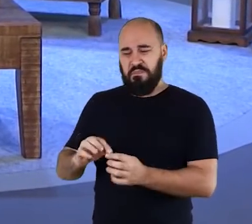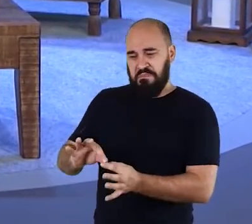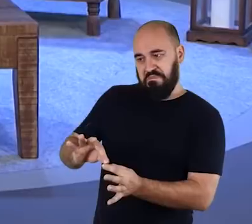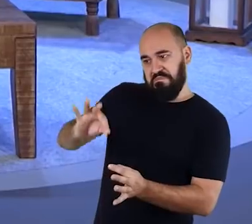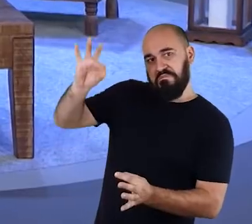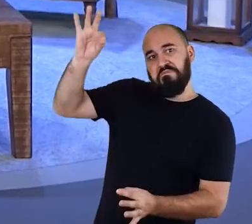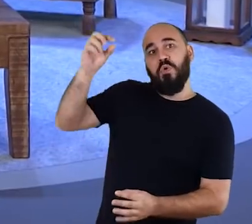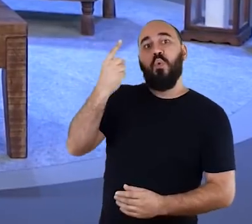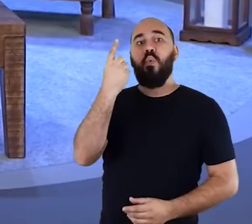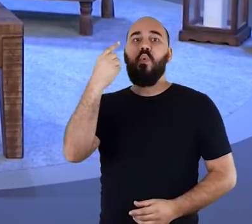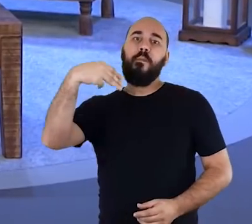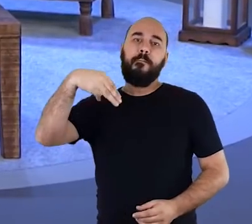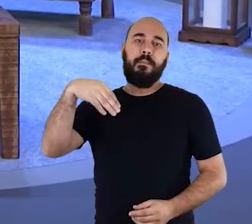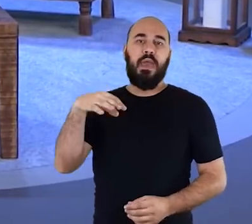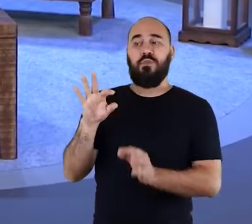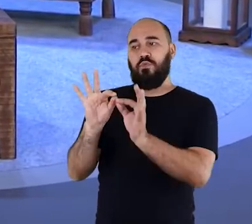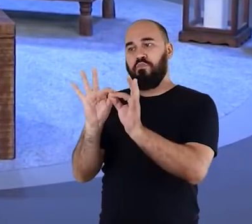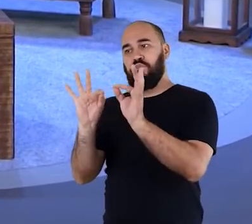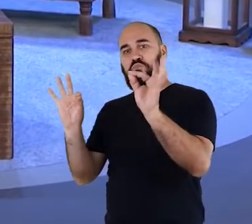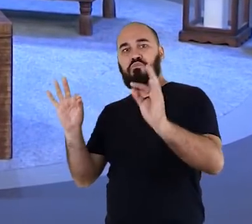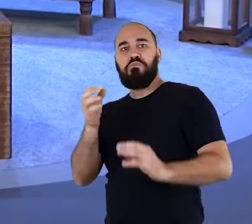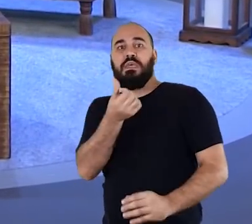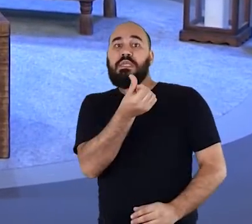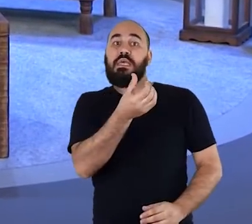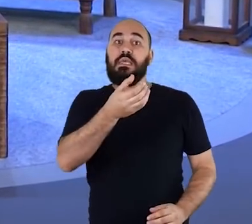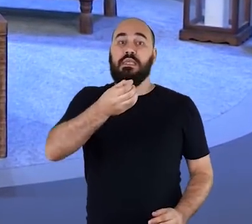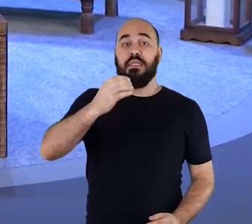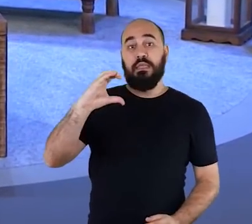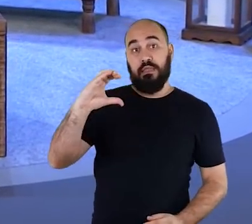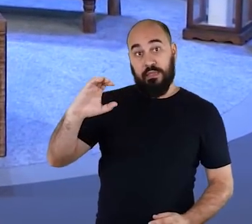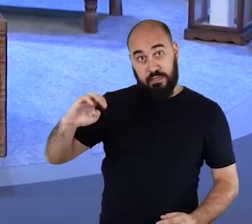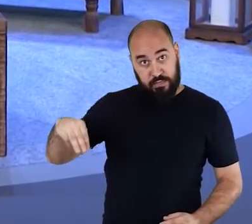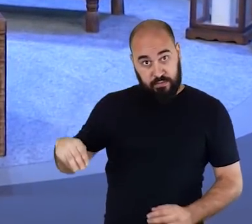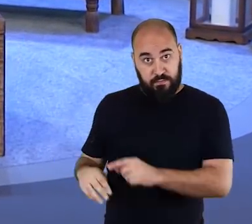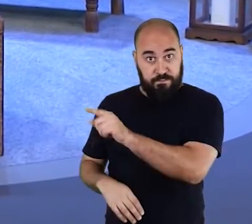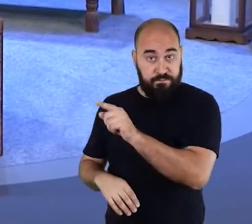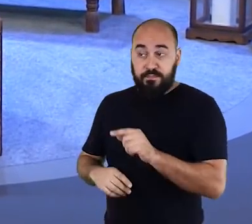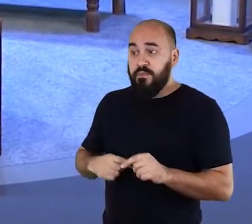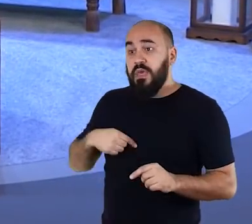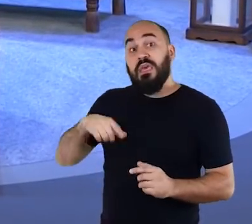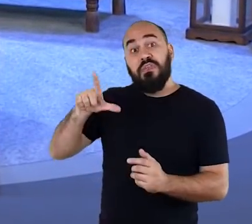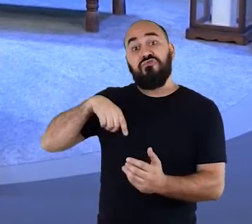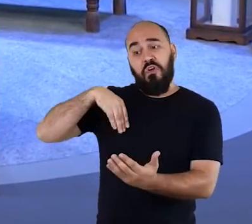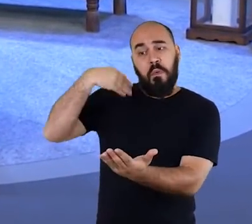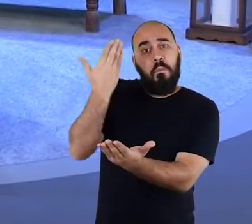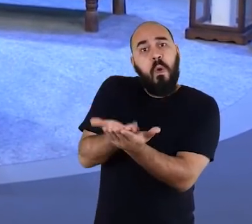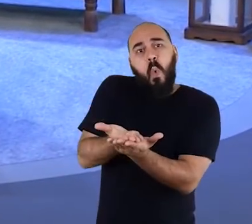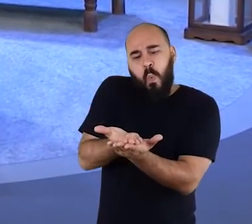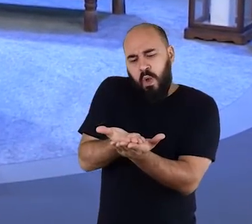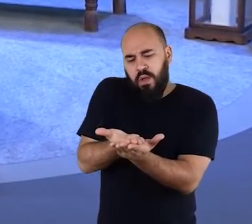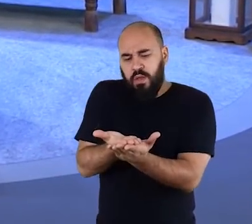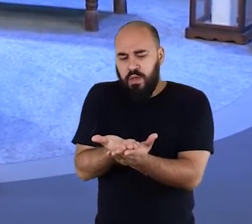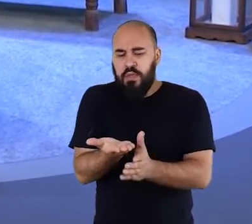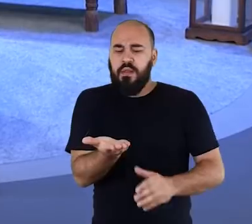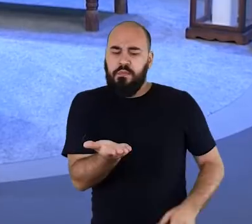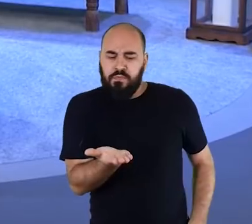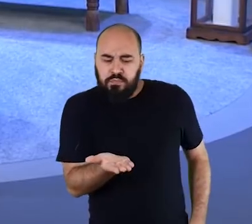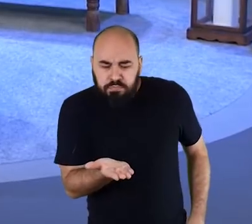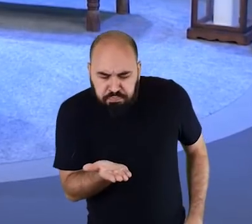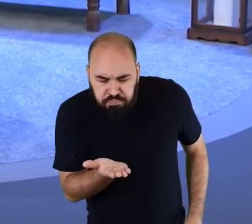ele estava tombado no chão quando ele o viu pela primeira vez. E na frente podia-se ler, pelo menos ver, não